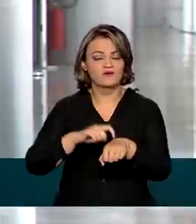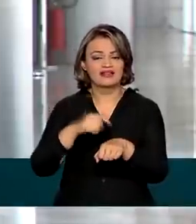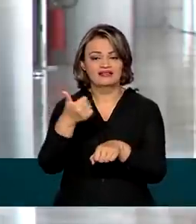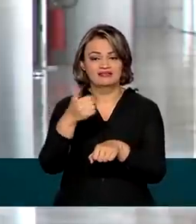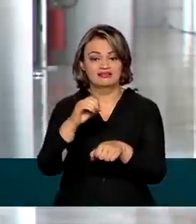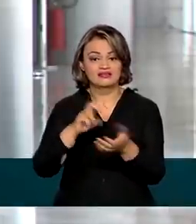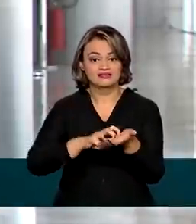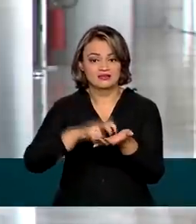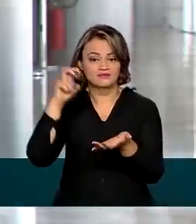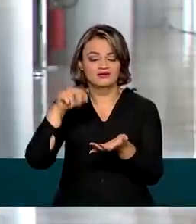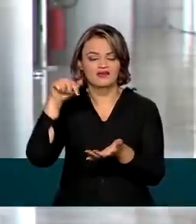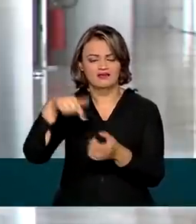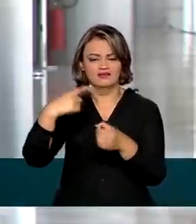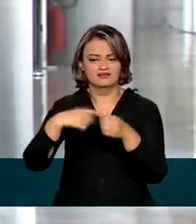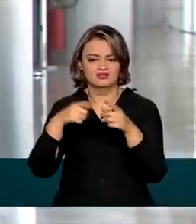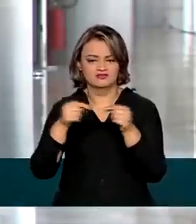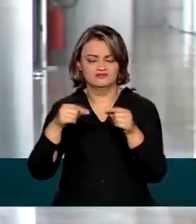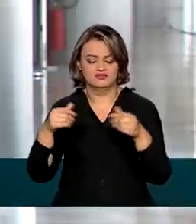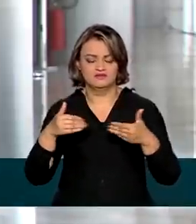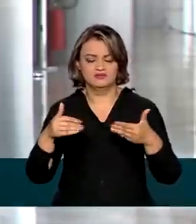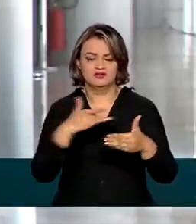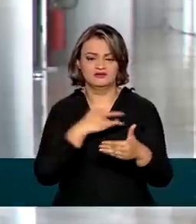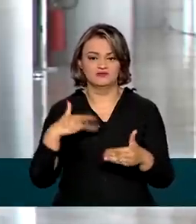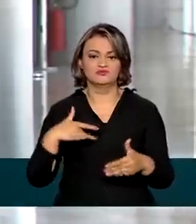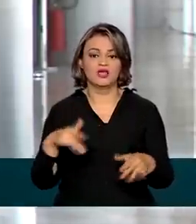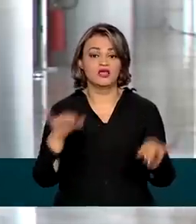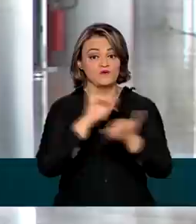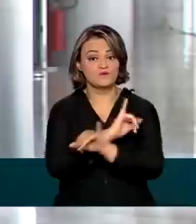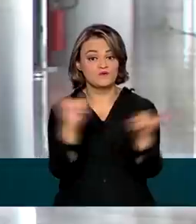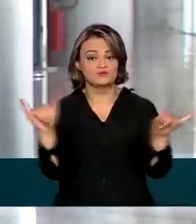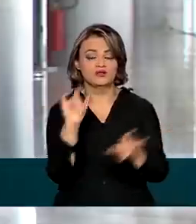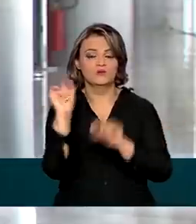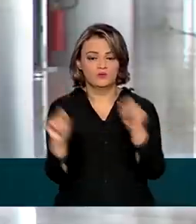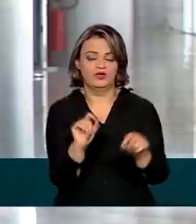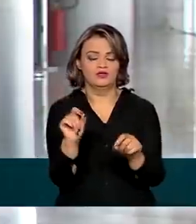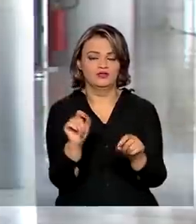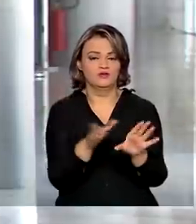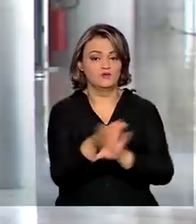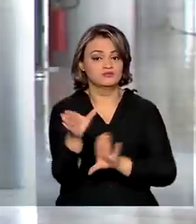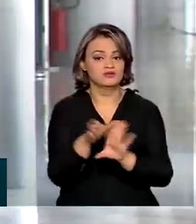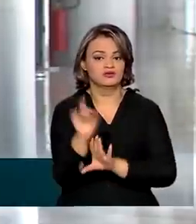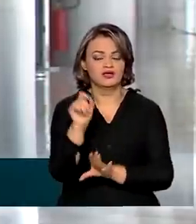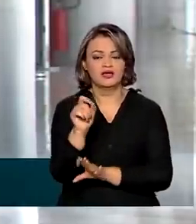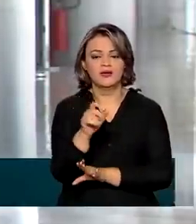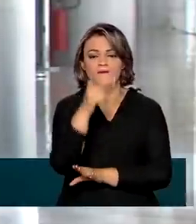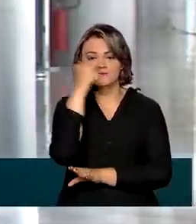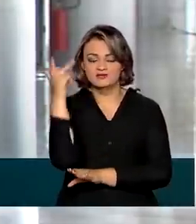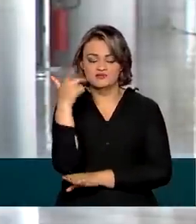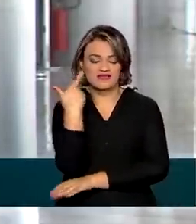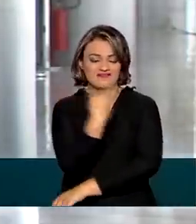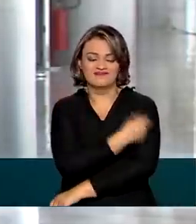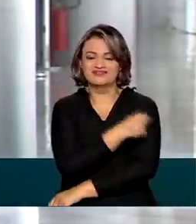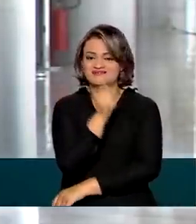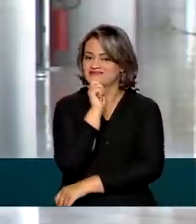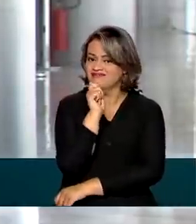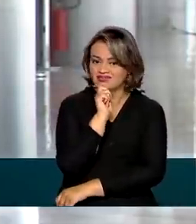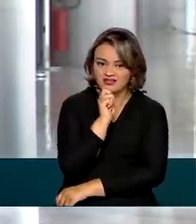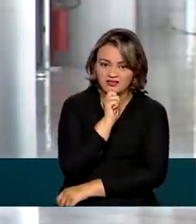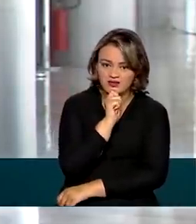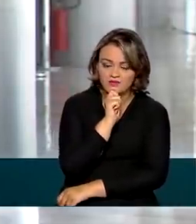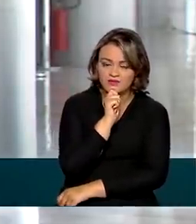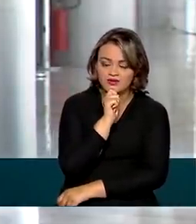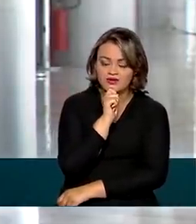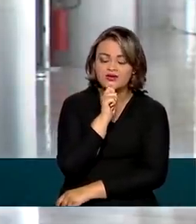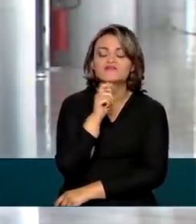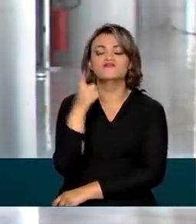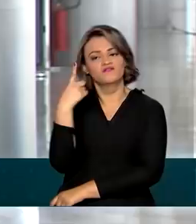no Ministério da Saúde aqui em Brasília EA orientação do Ministério da Saúde é para quem ainda não tomou nenhuma dose da vacina contra a